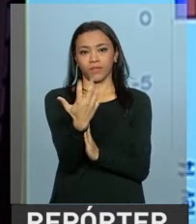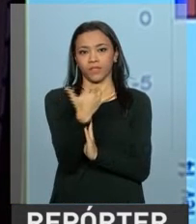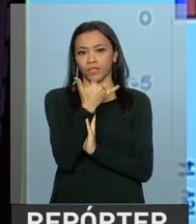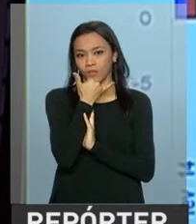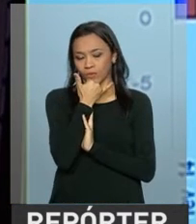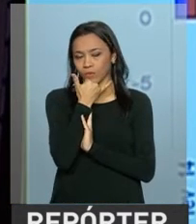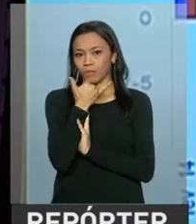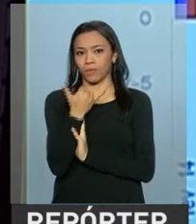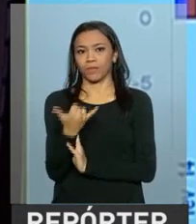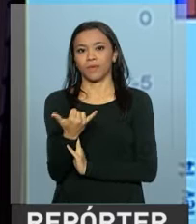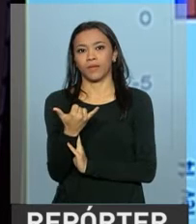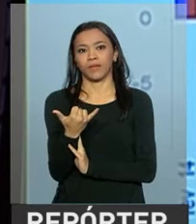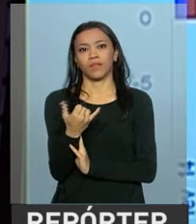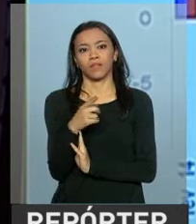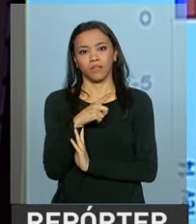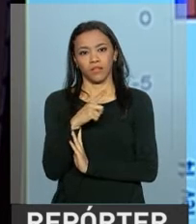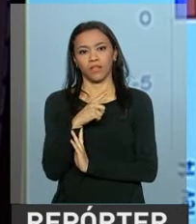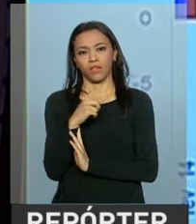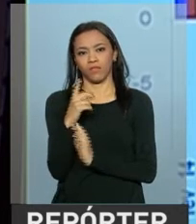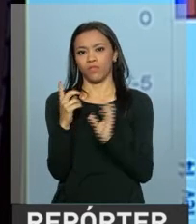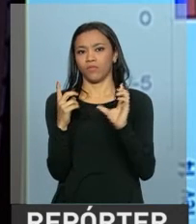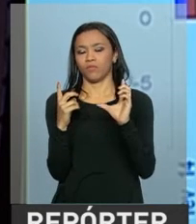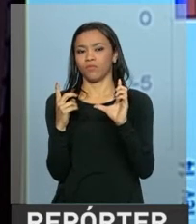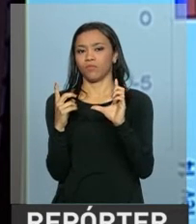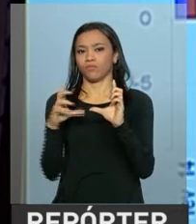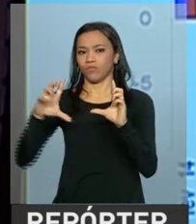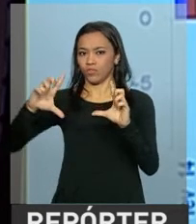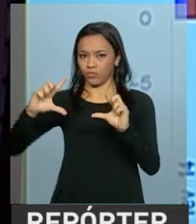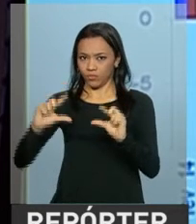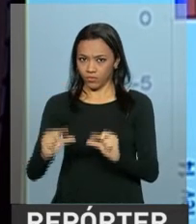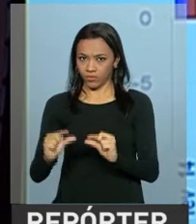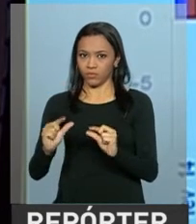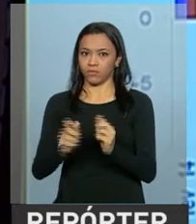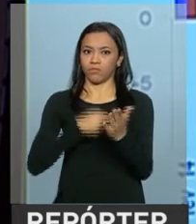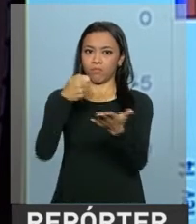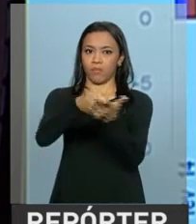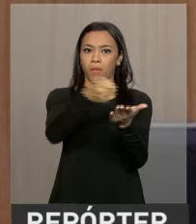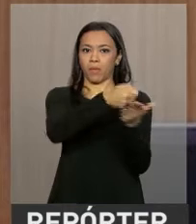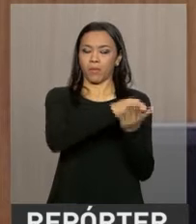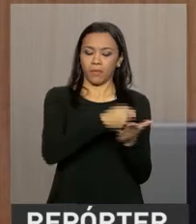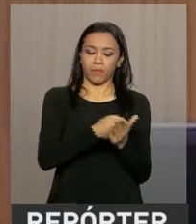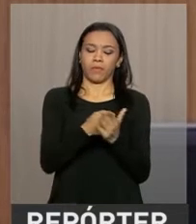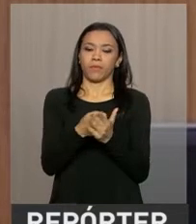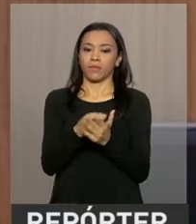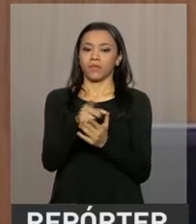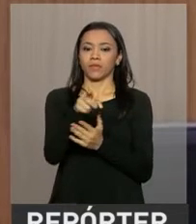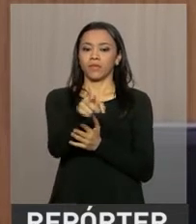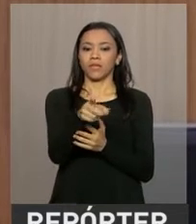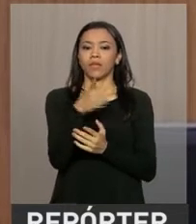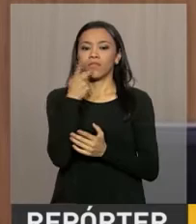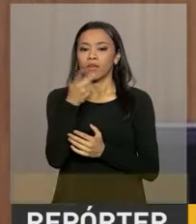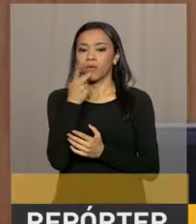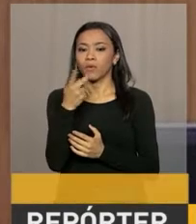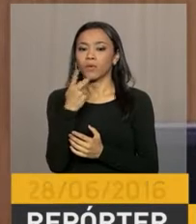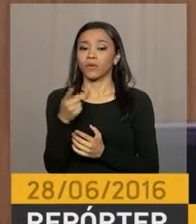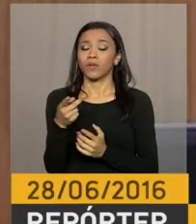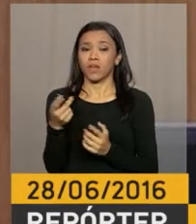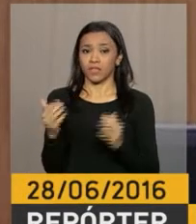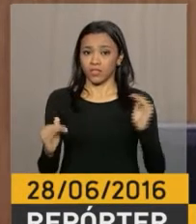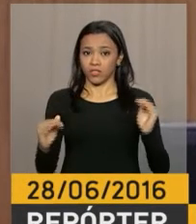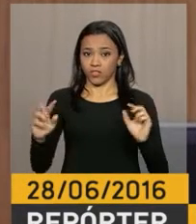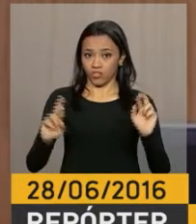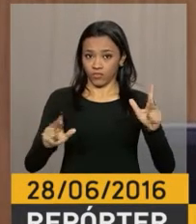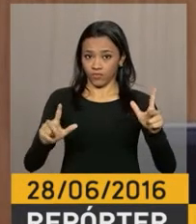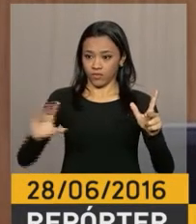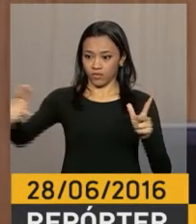um recuo de 2,6% nas despesas. Quer dizer, a despeito da queda nas despesas, o recuo nas receitas é muito intenso,